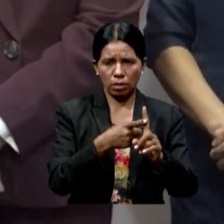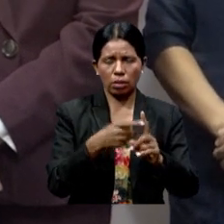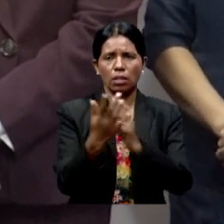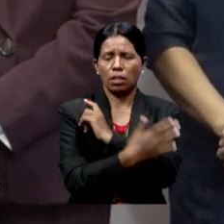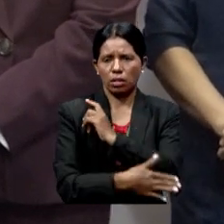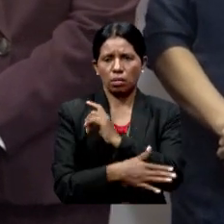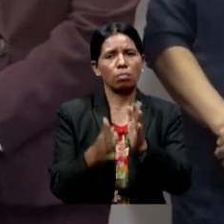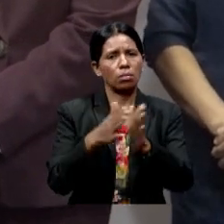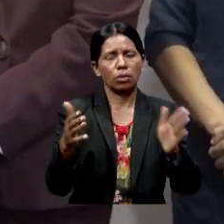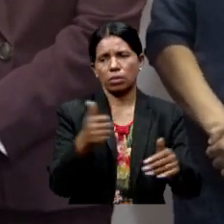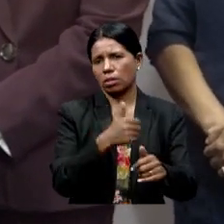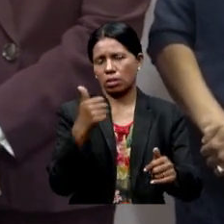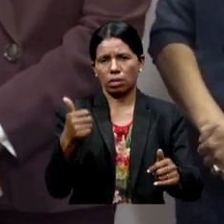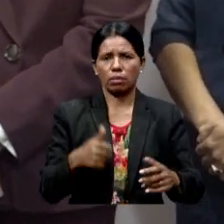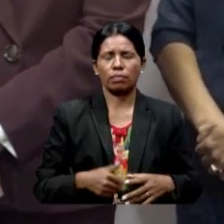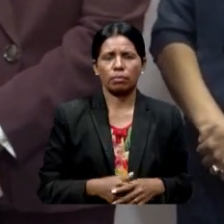tira.